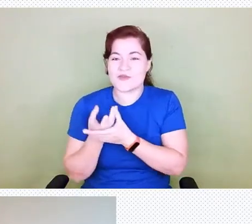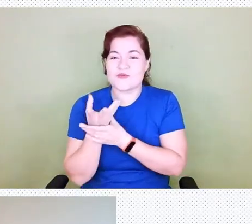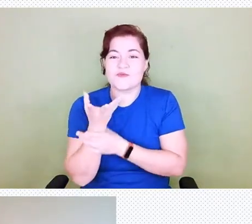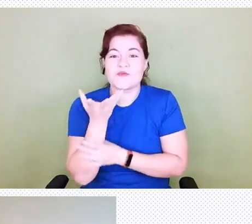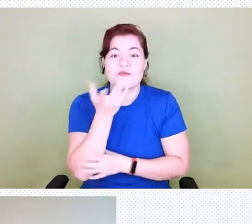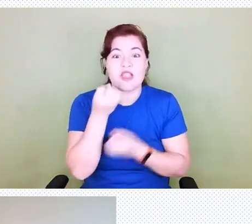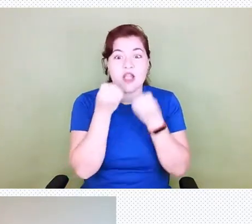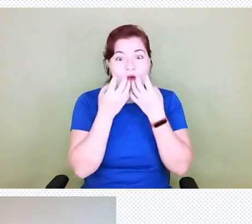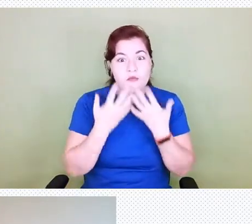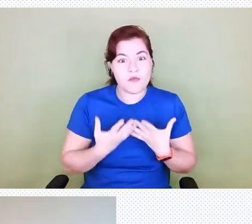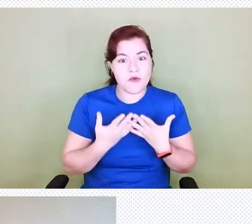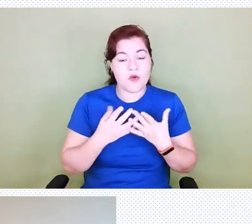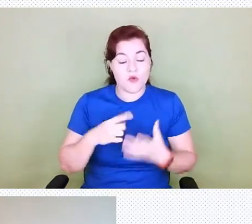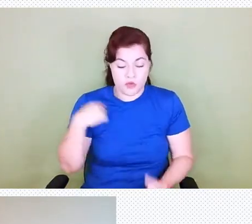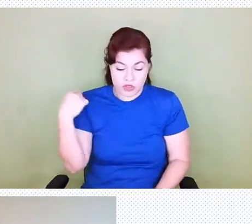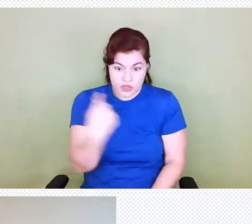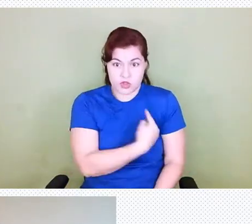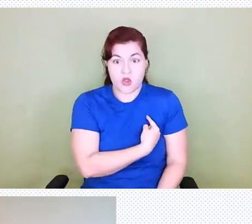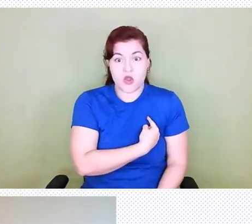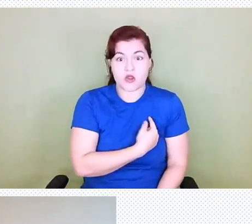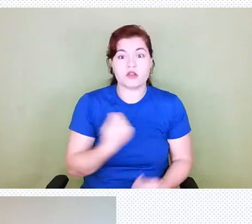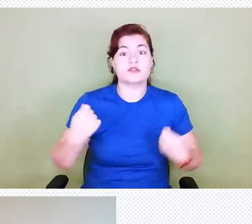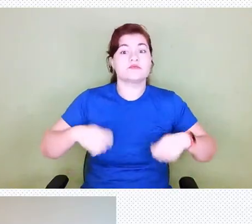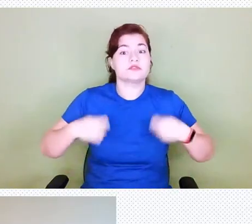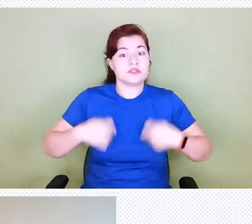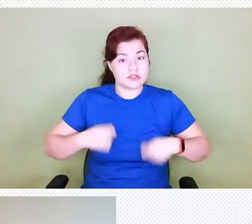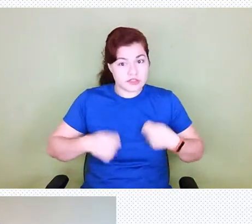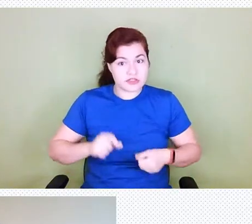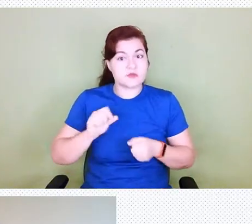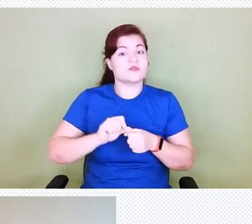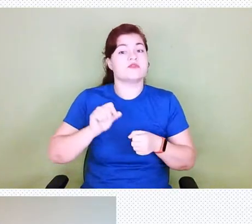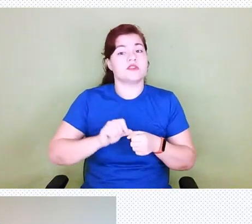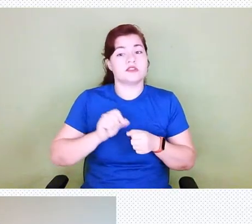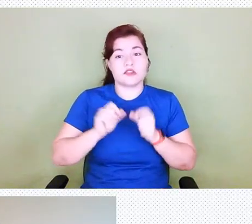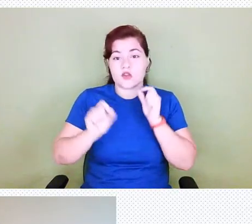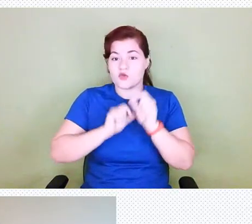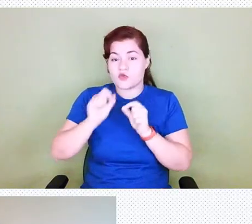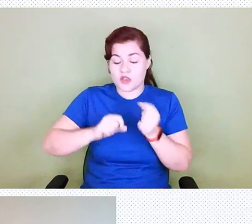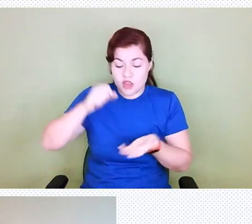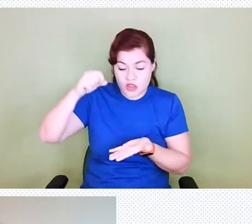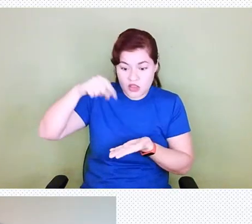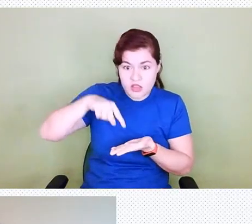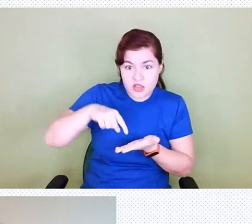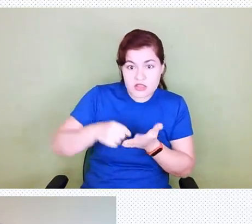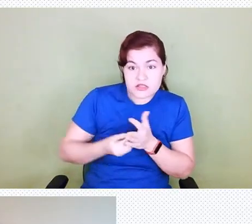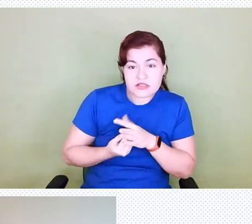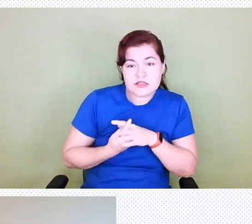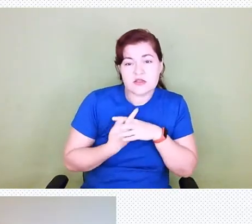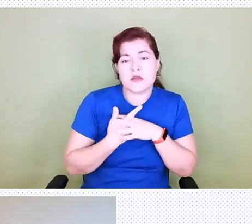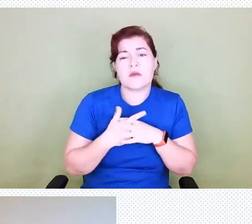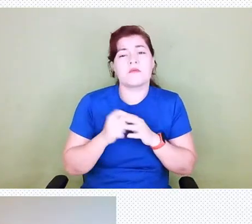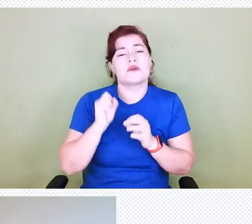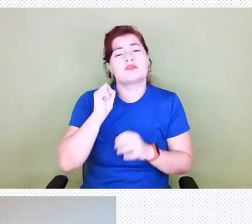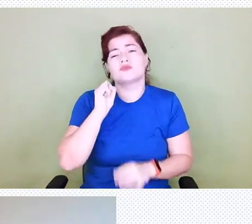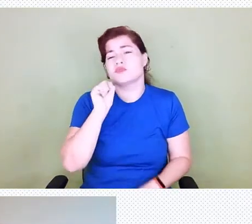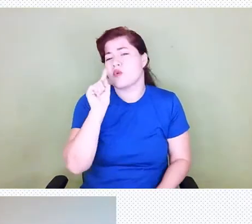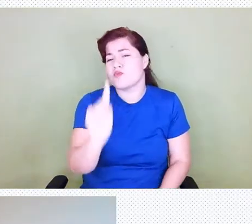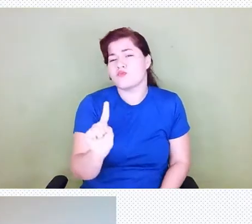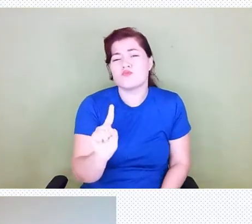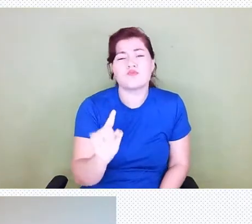favorável. E nós precisamos fazer com que essas sementes germinem, nem que seja